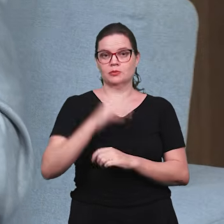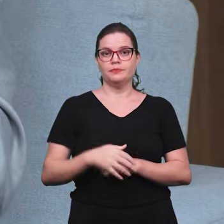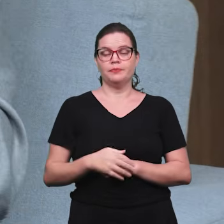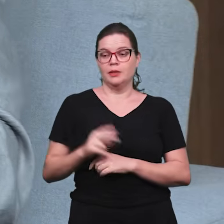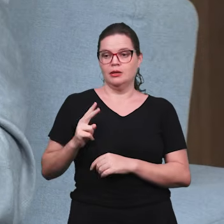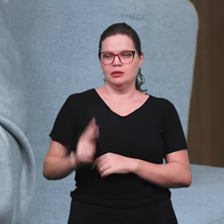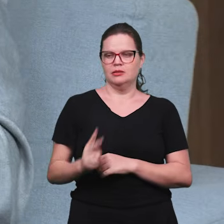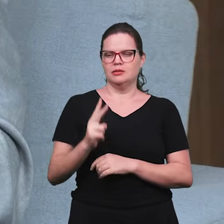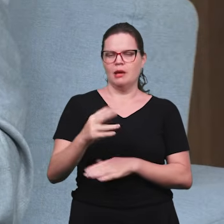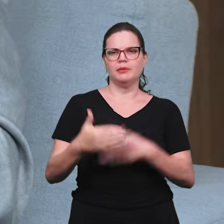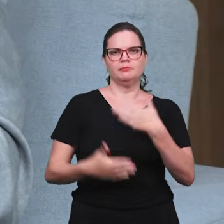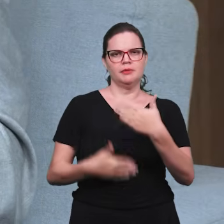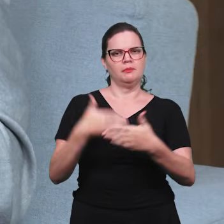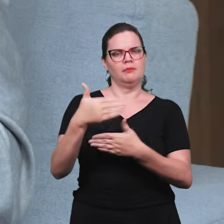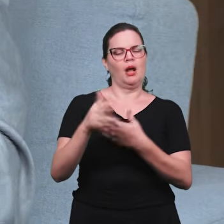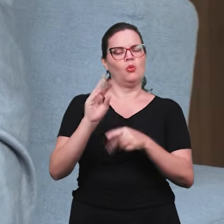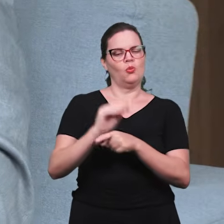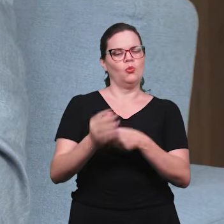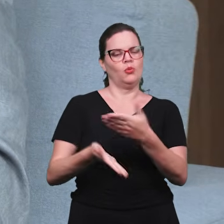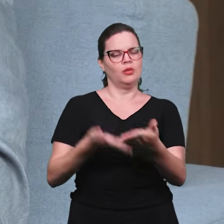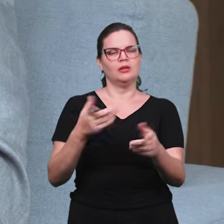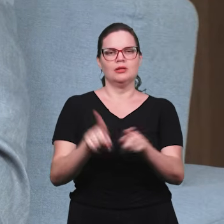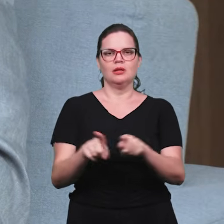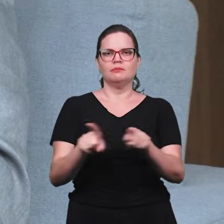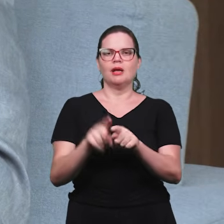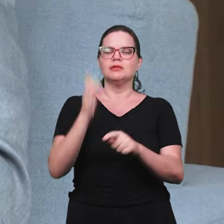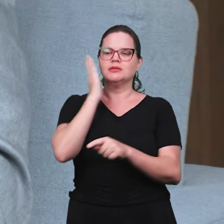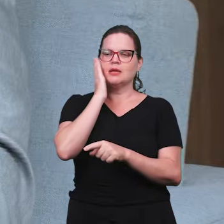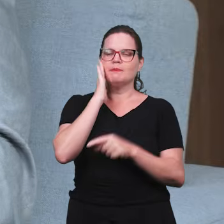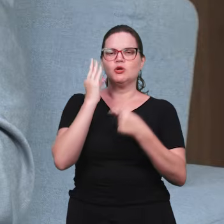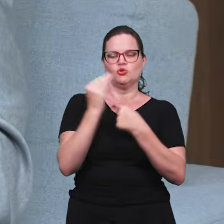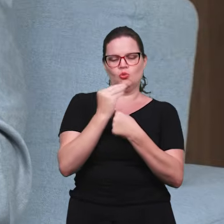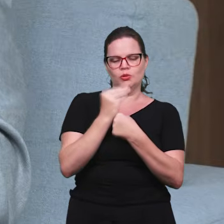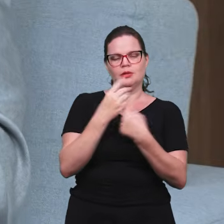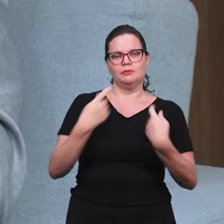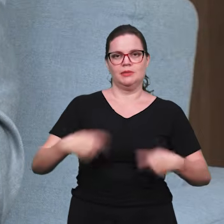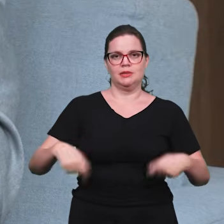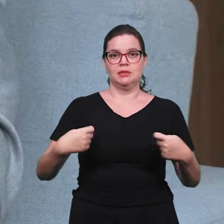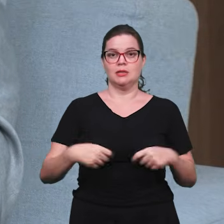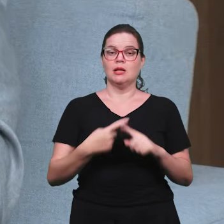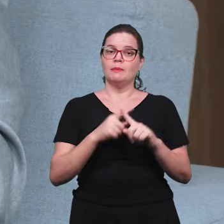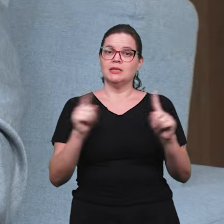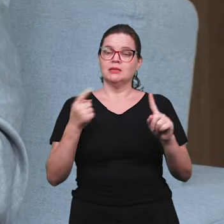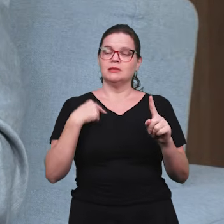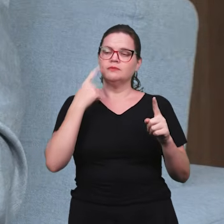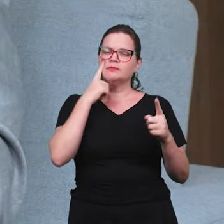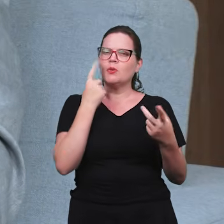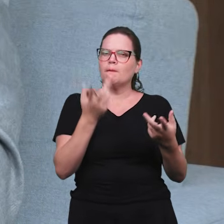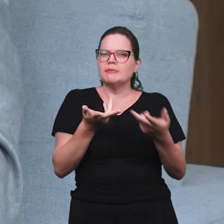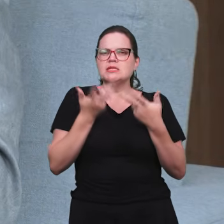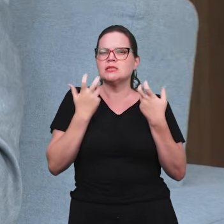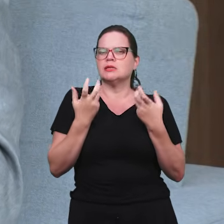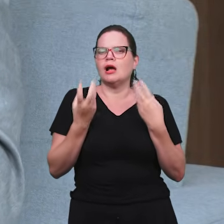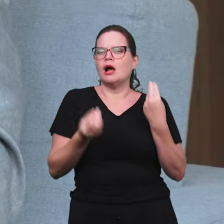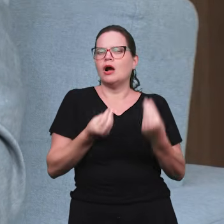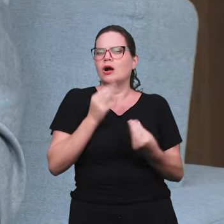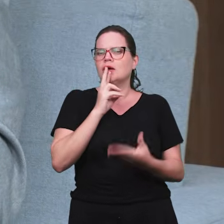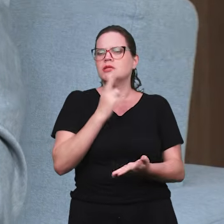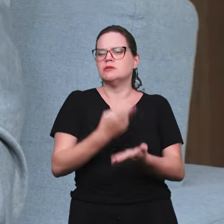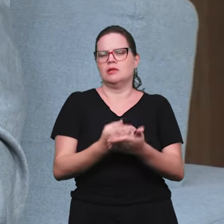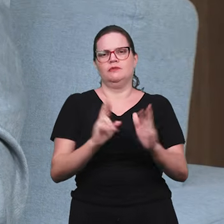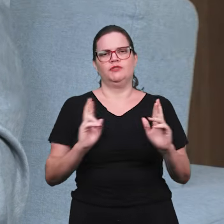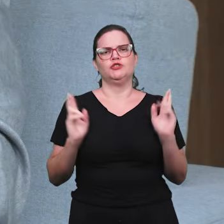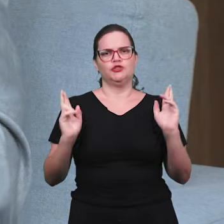de tempo em tempo ela está também se cuidando, procurando os cuidados, você consegue observar, o diagnóstico, né,